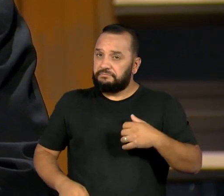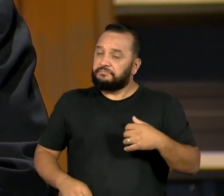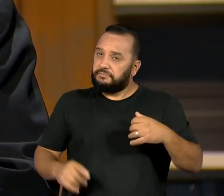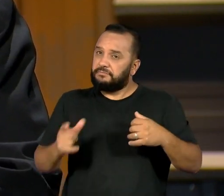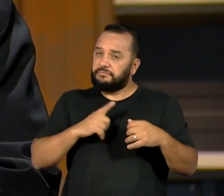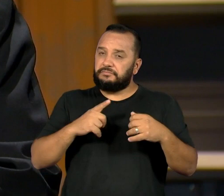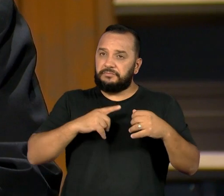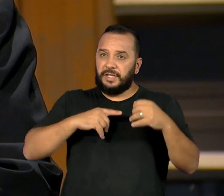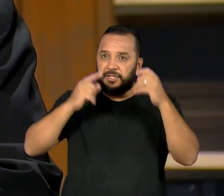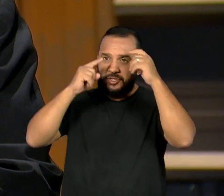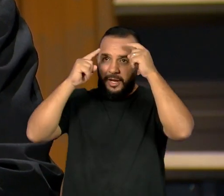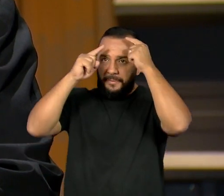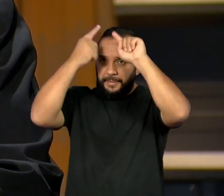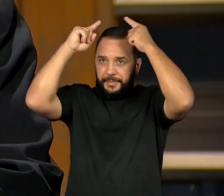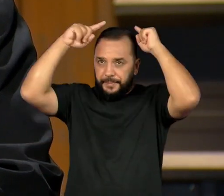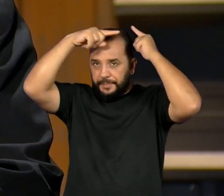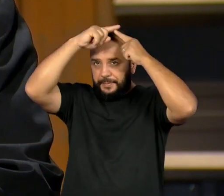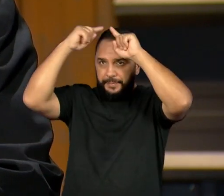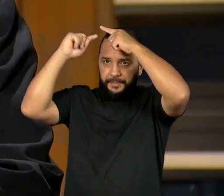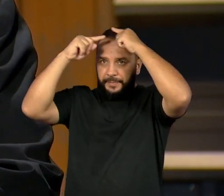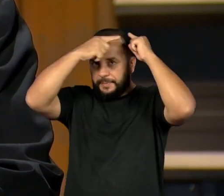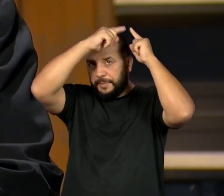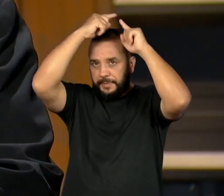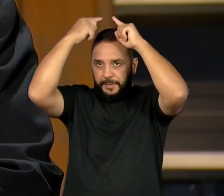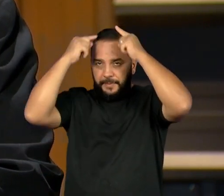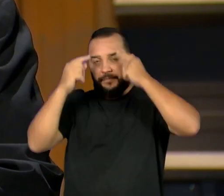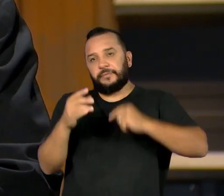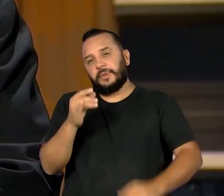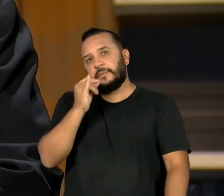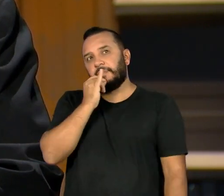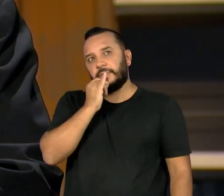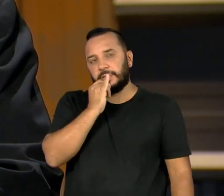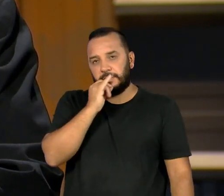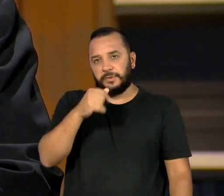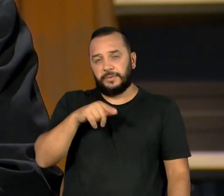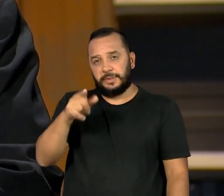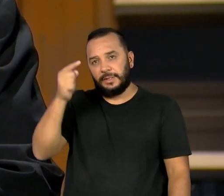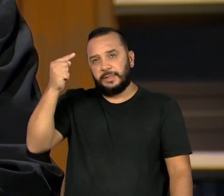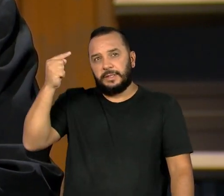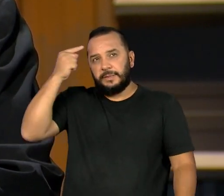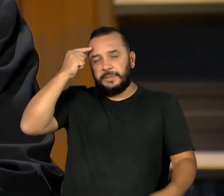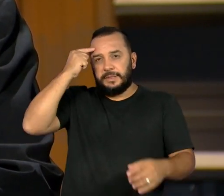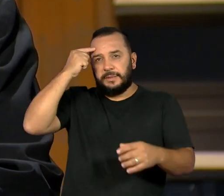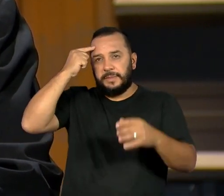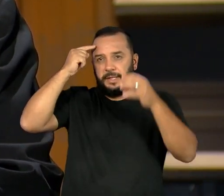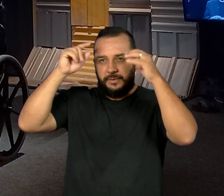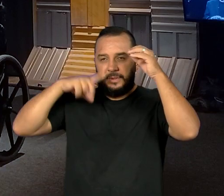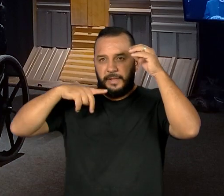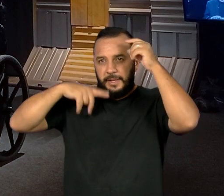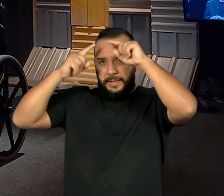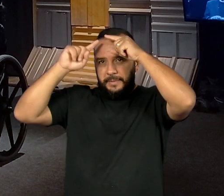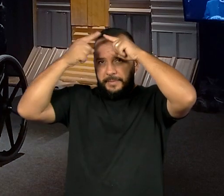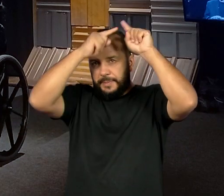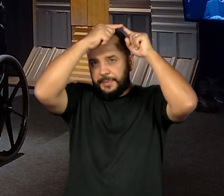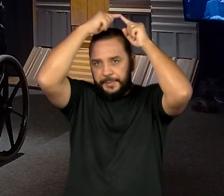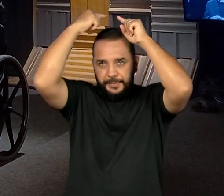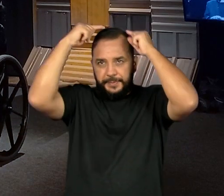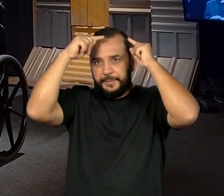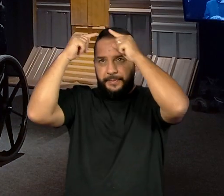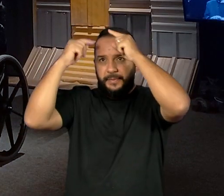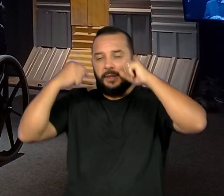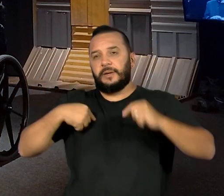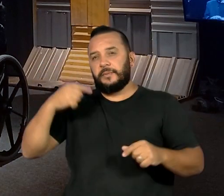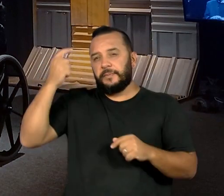repetem. E se você observa, né, um determinado pensamento que tem essa estabilidade, você pode condicionar. Toda vez que eu